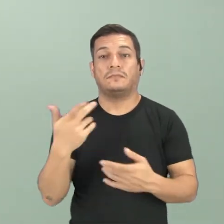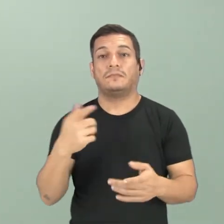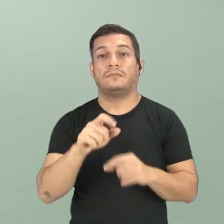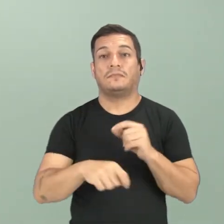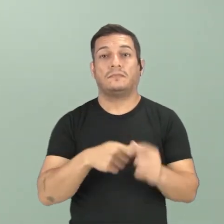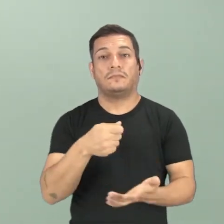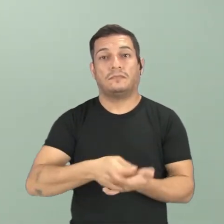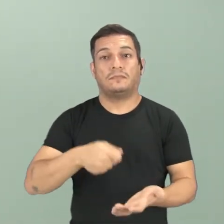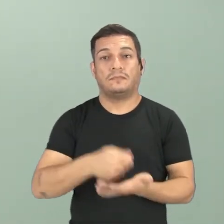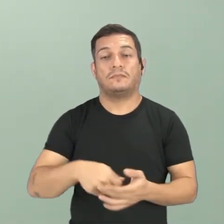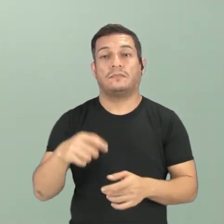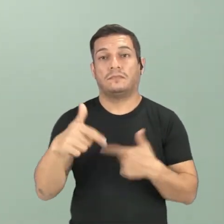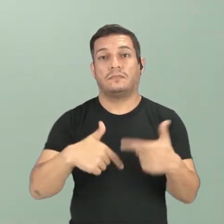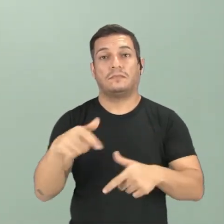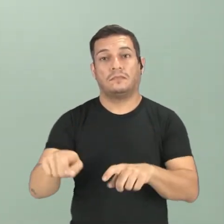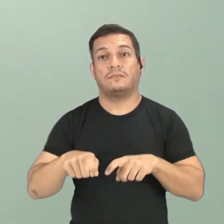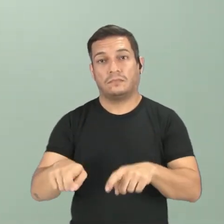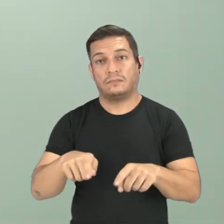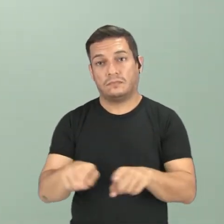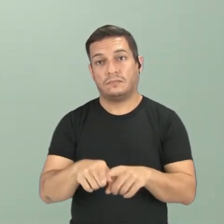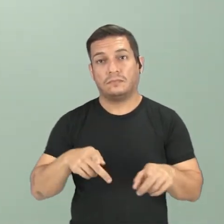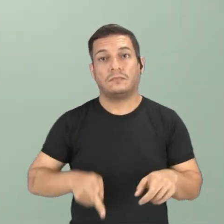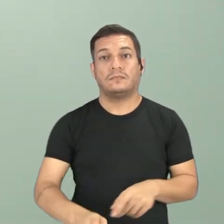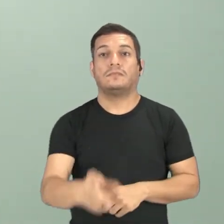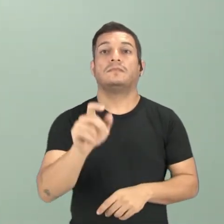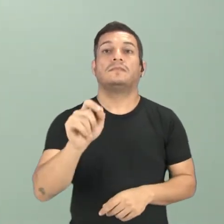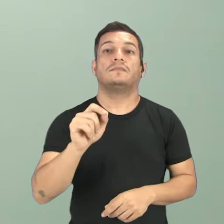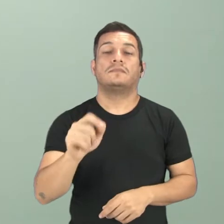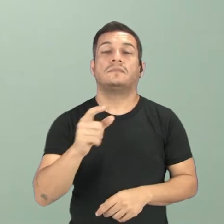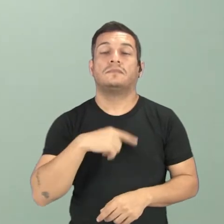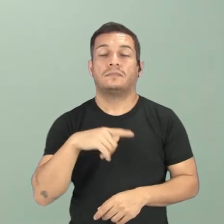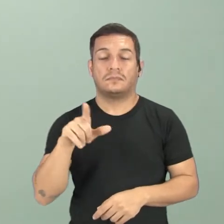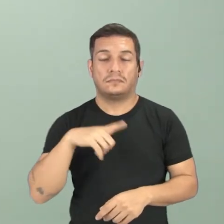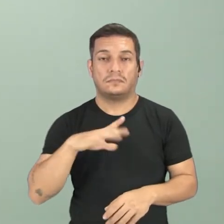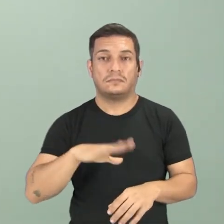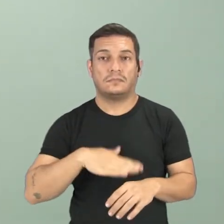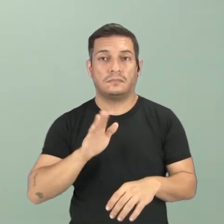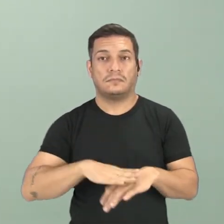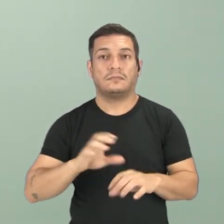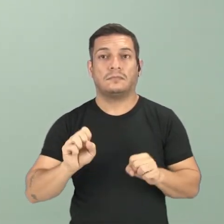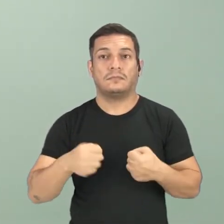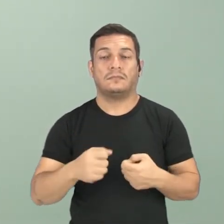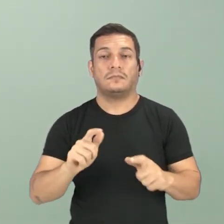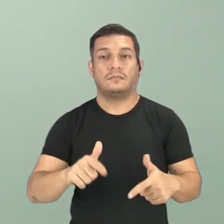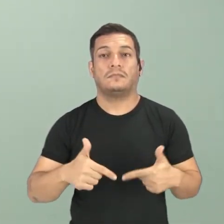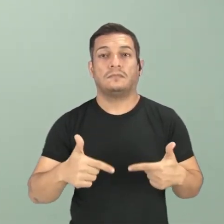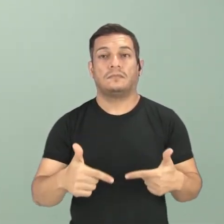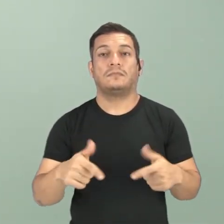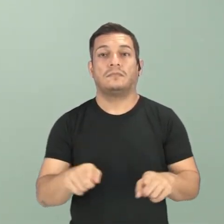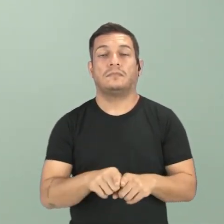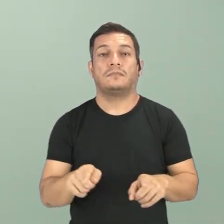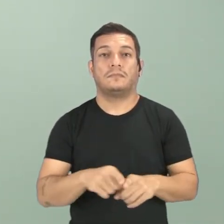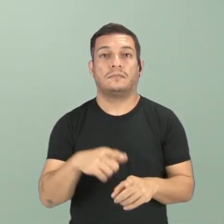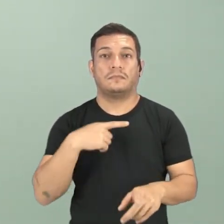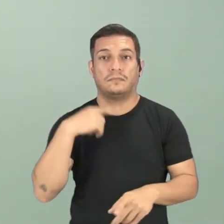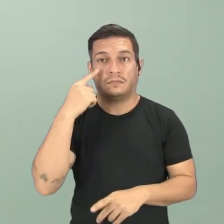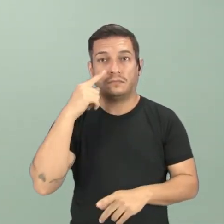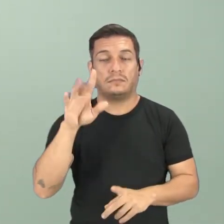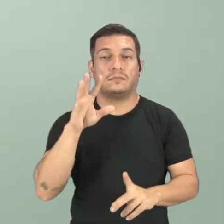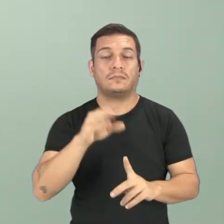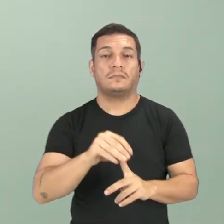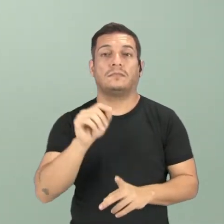dos trabalhadores rurais e a continuidade com ainda mais força pela luta visando